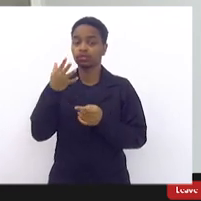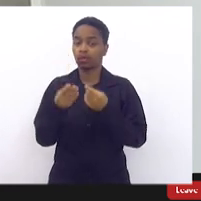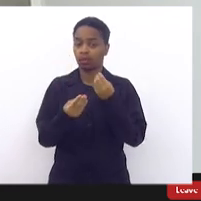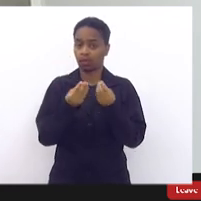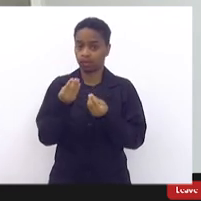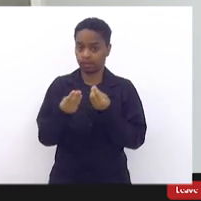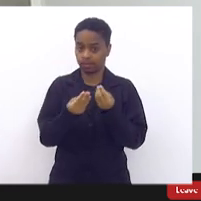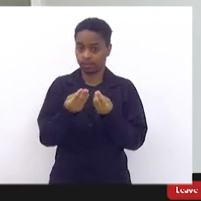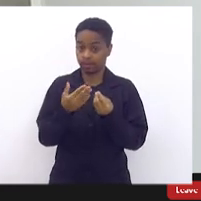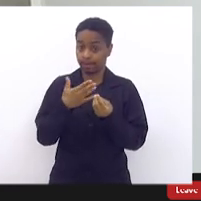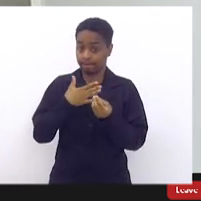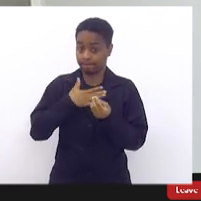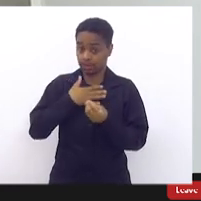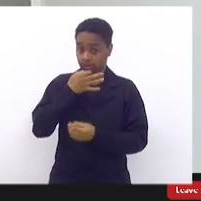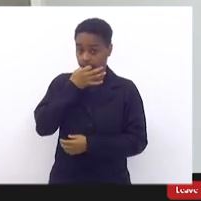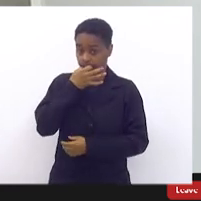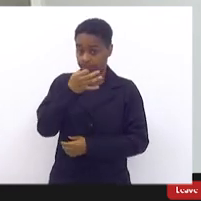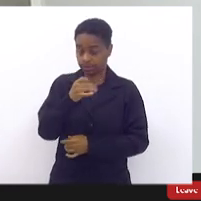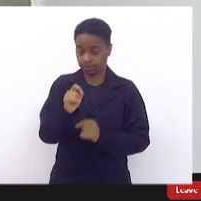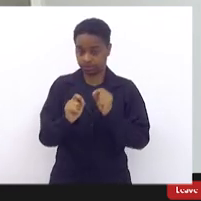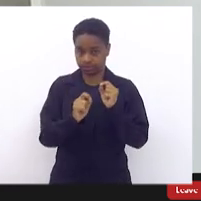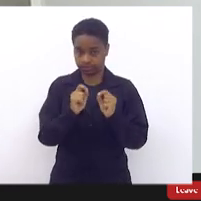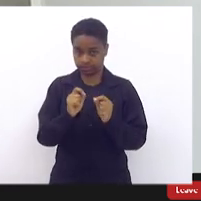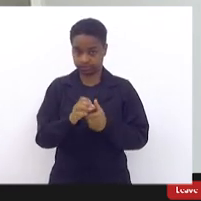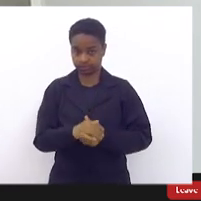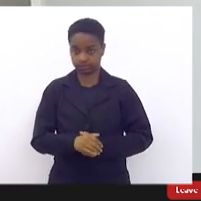a forma como eu vejo isso é a seguinte: